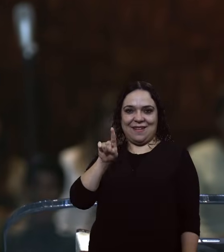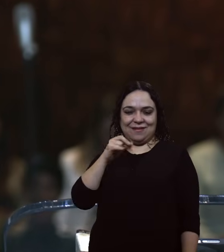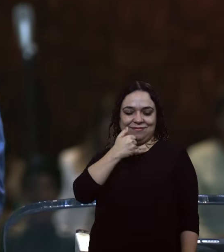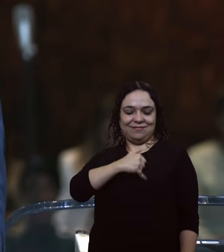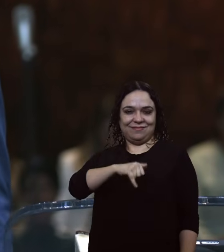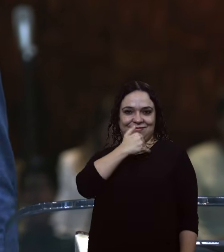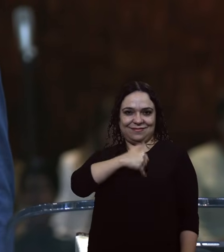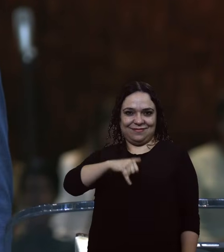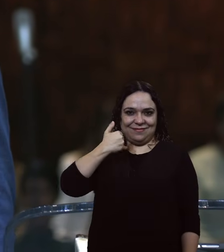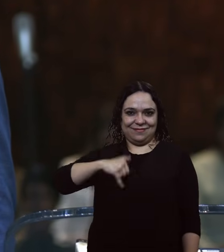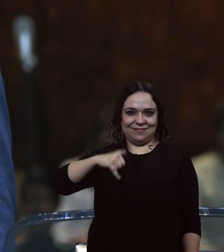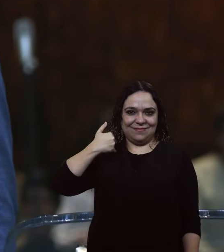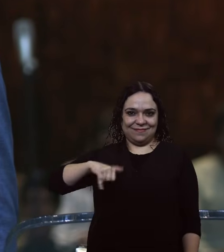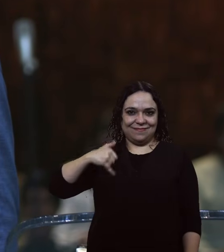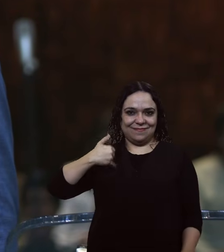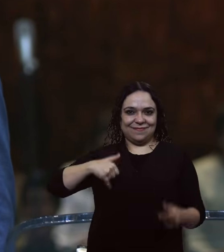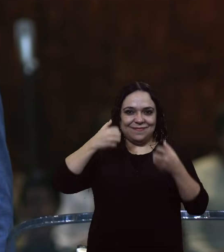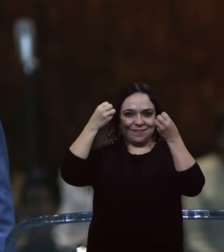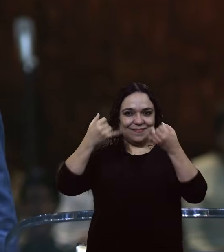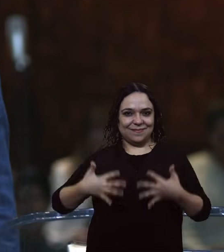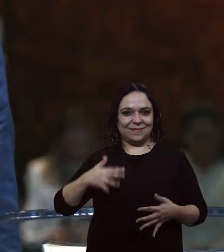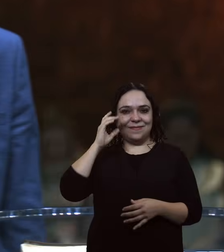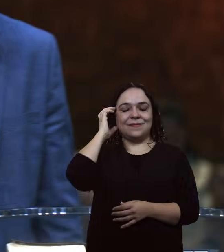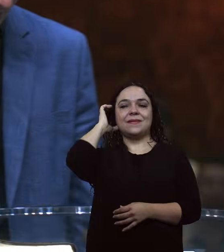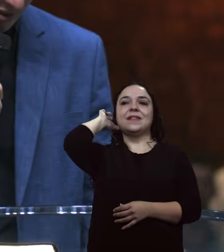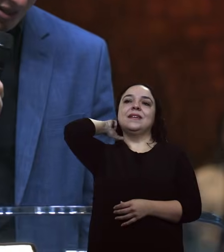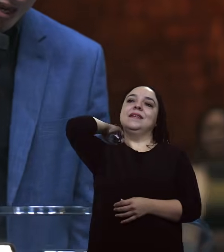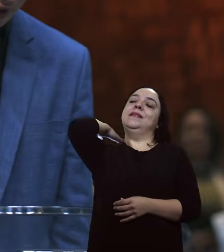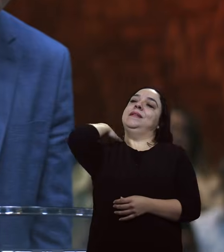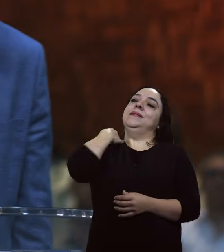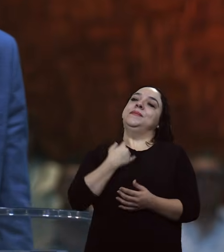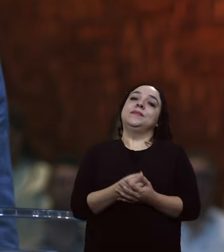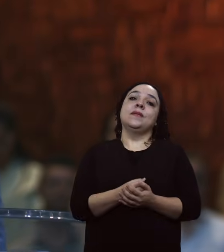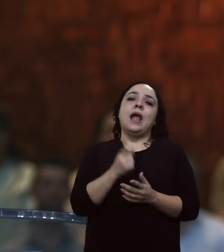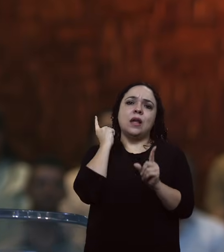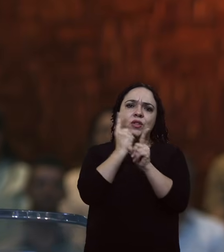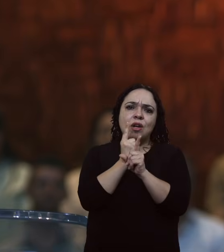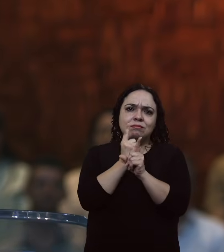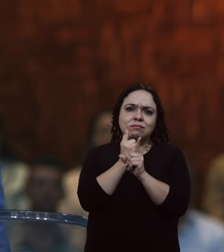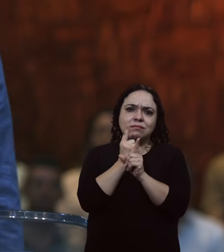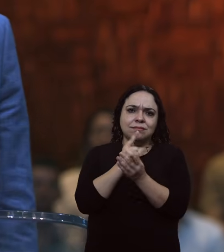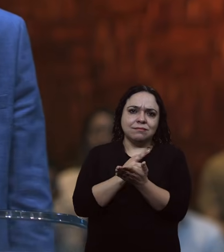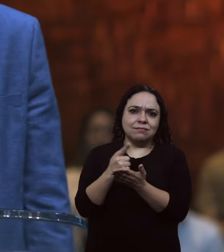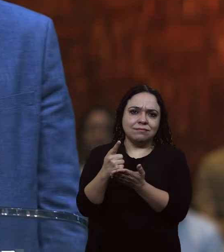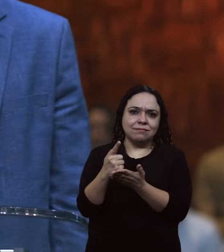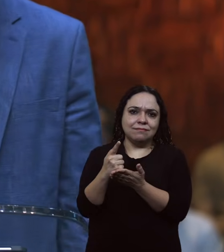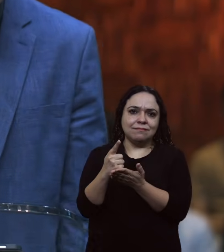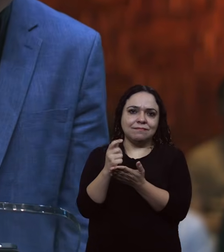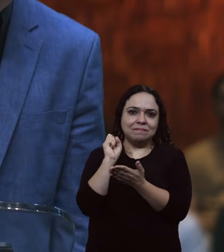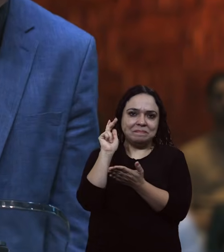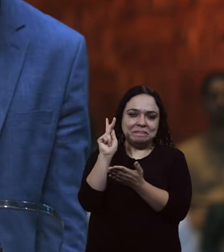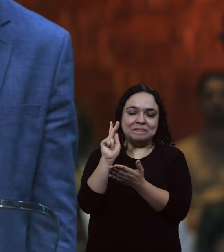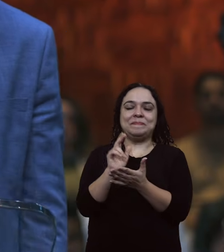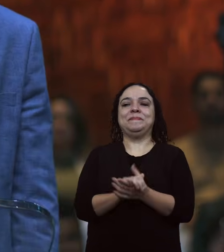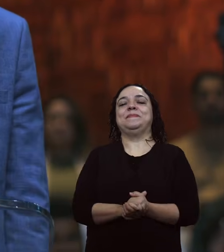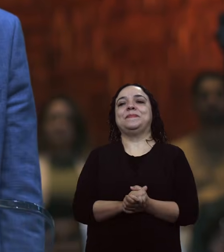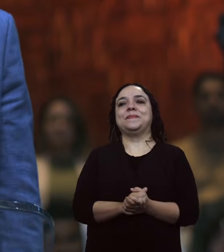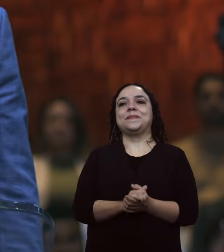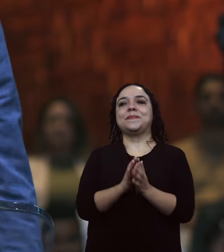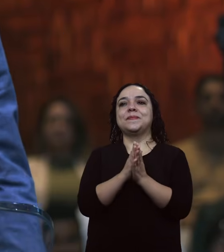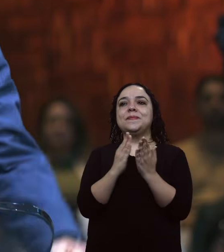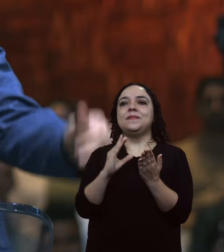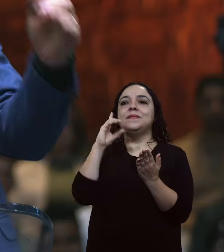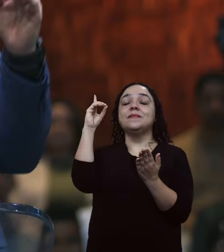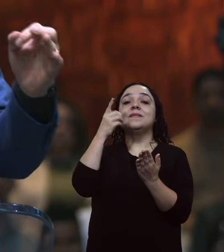de José com você. Amém? Quem achou aí? Diz assim a palavra do